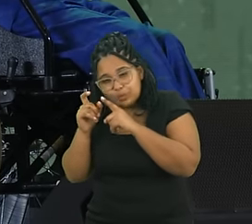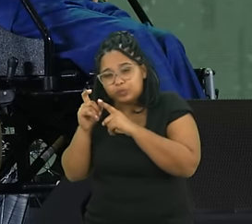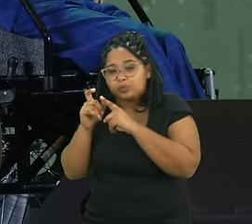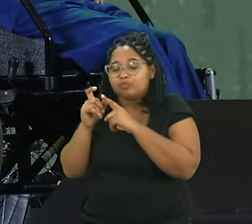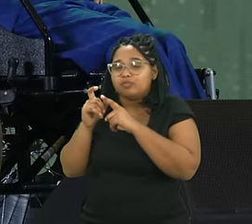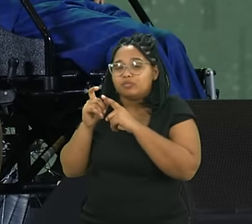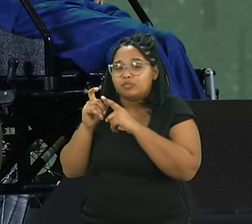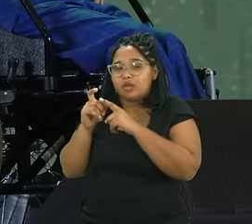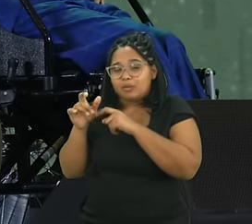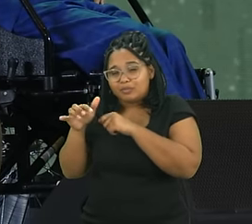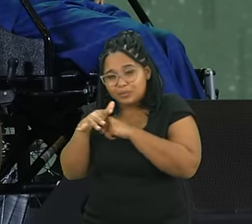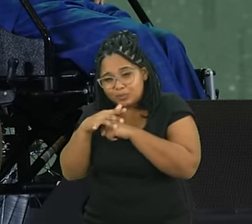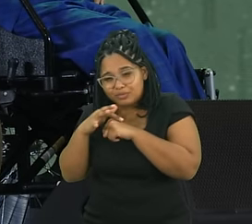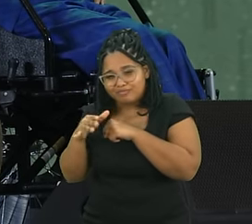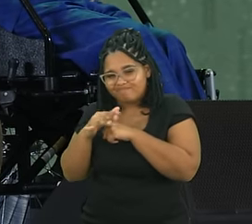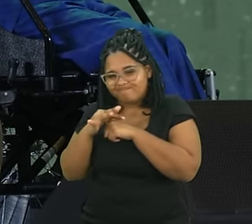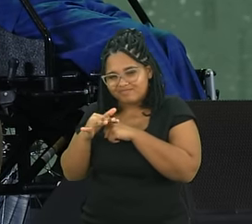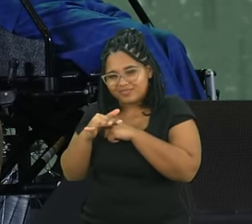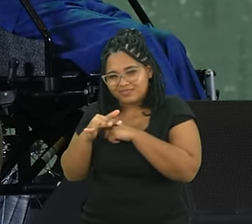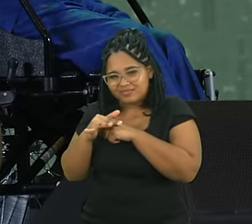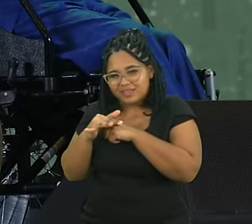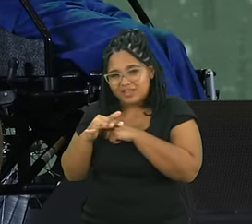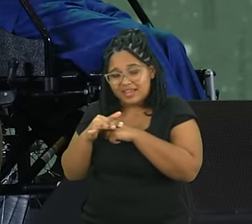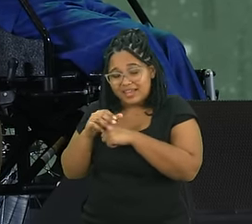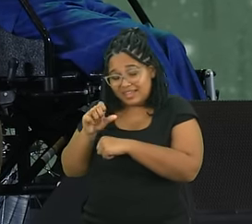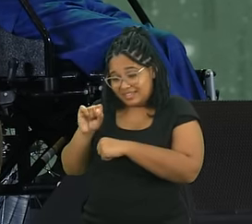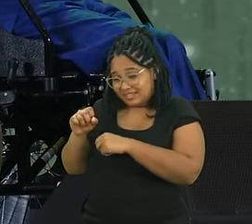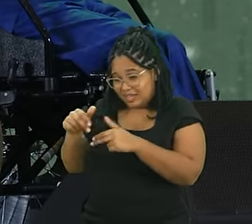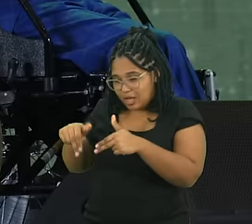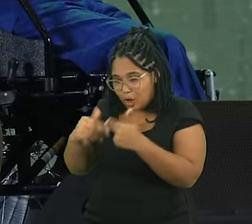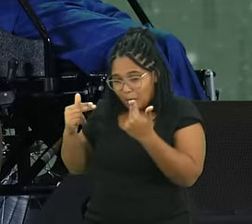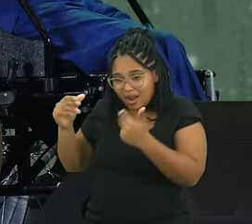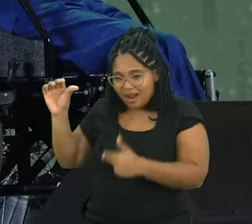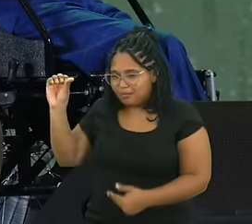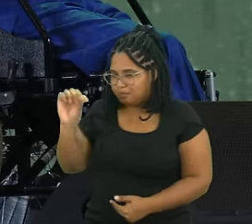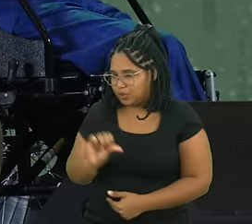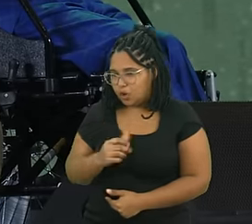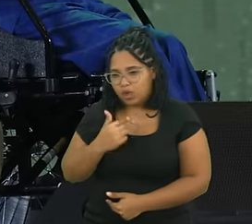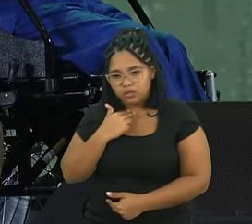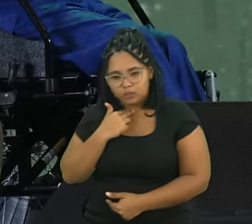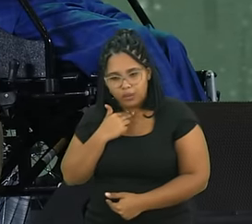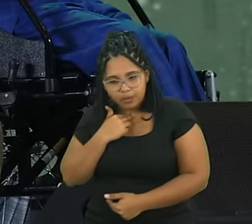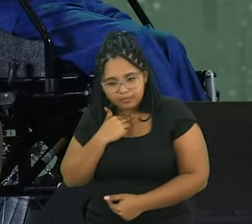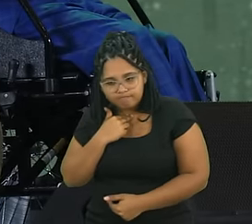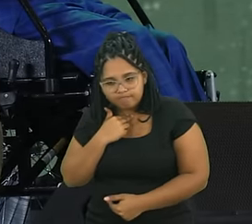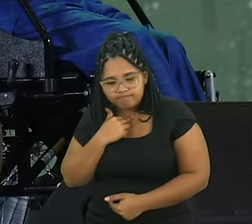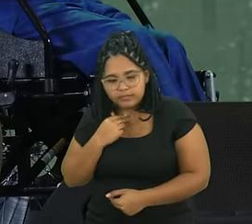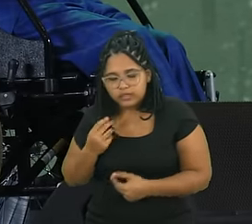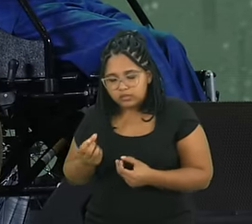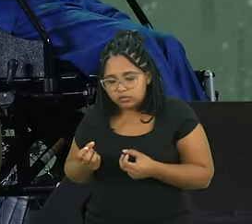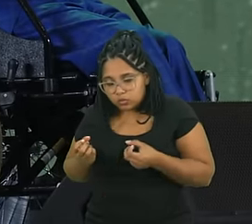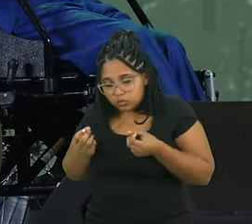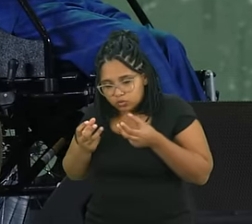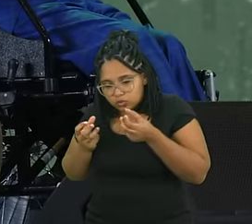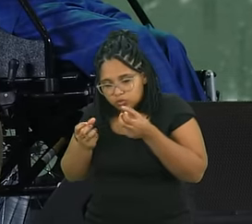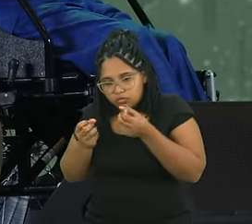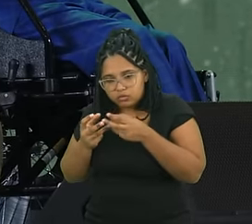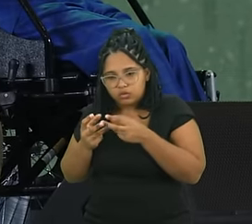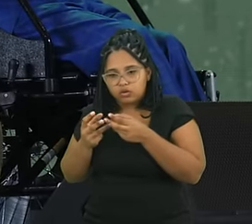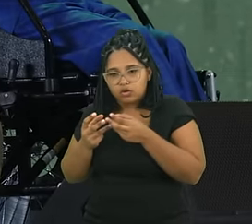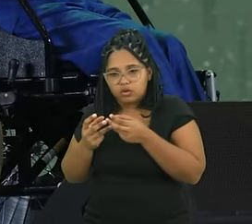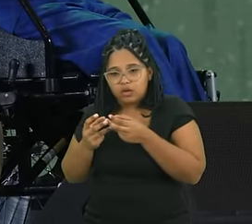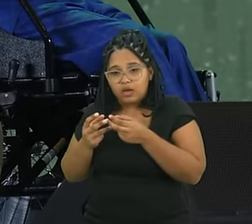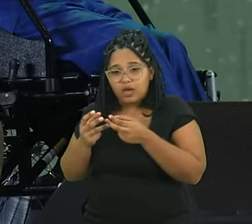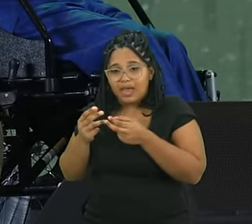O risco é grande se ele for operado de novo. Ele não pode ser operado. O tumor afetou parte das suas funções, como